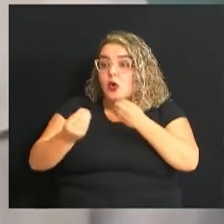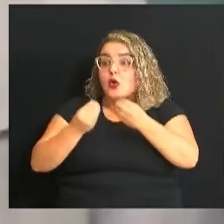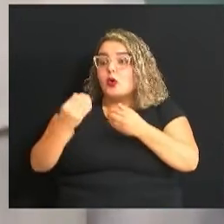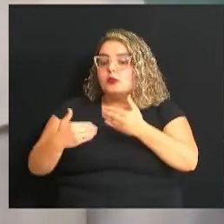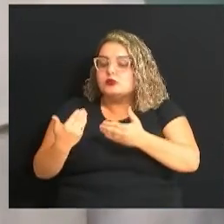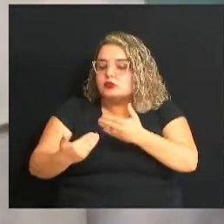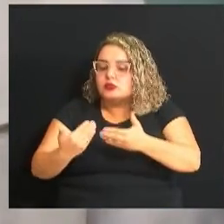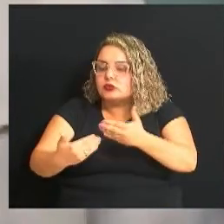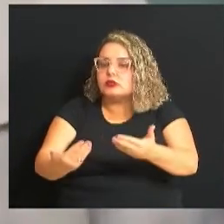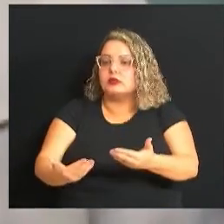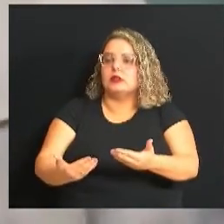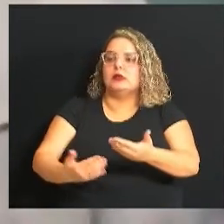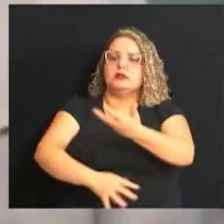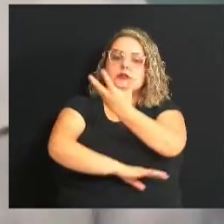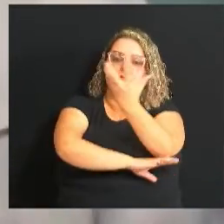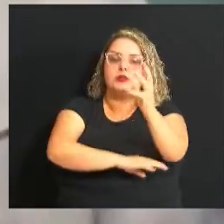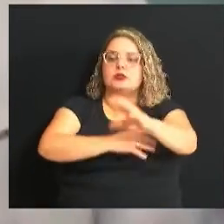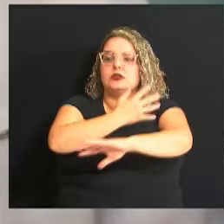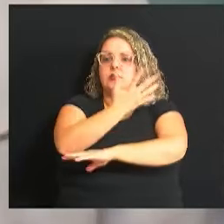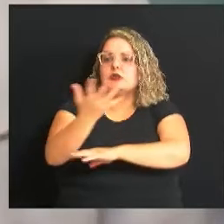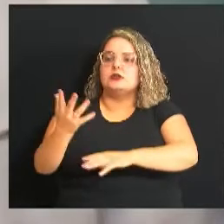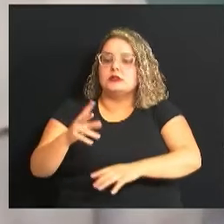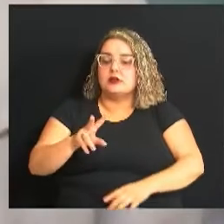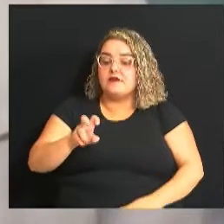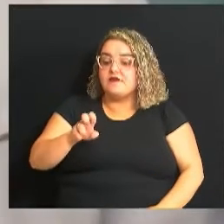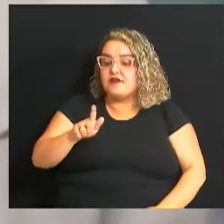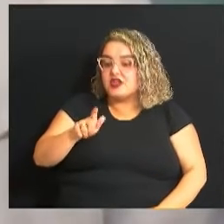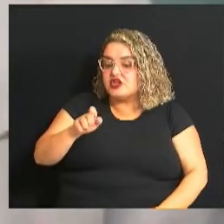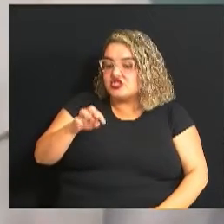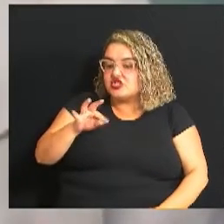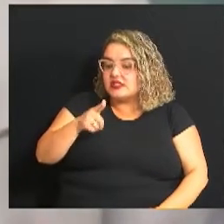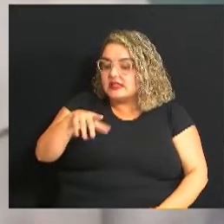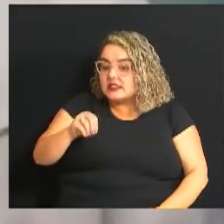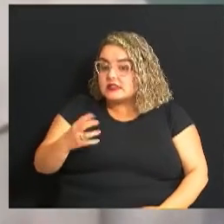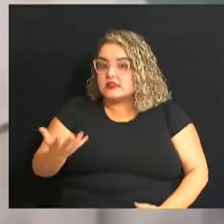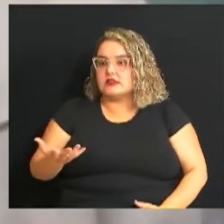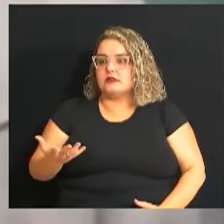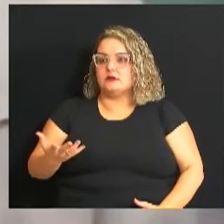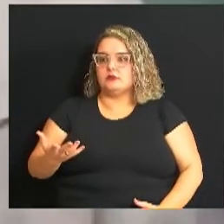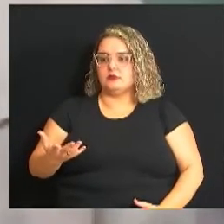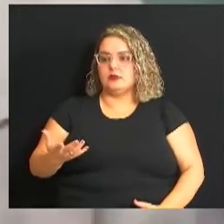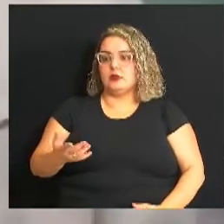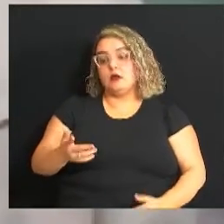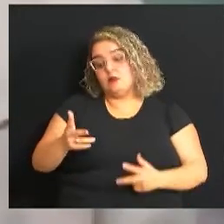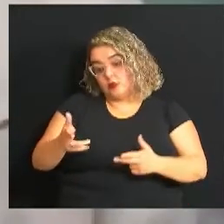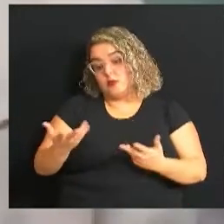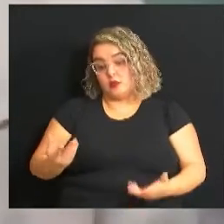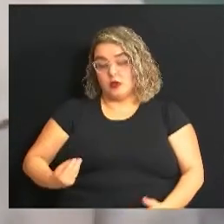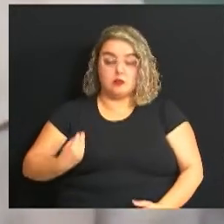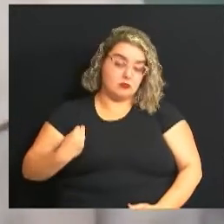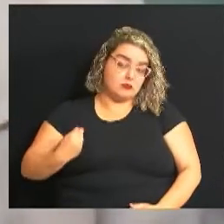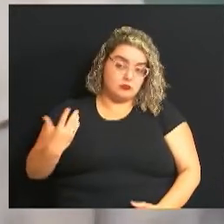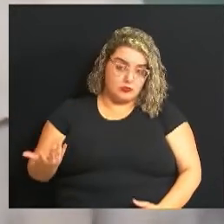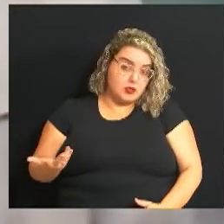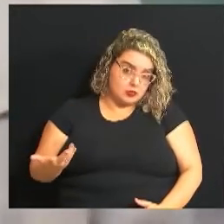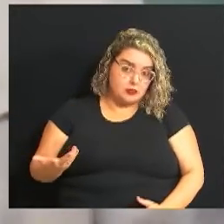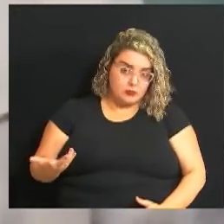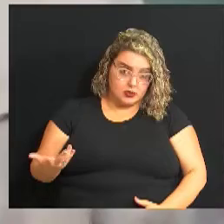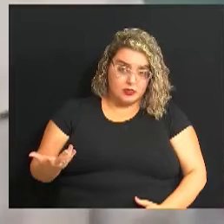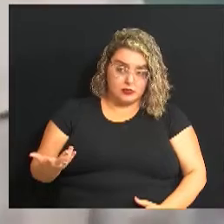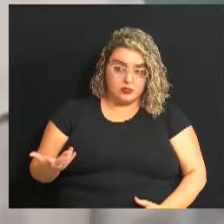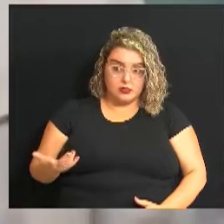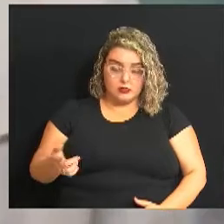essa arborização, essa vegetação, essa floresta urbana, porque como ela é viva, né, como